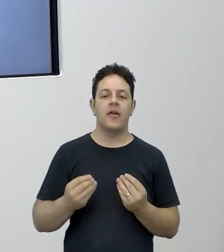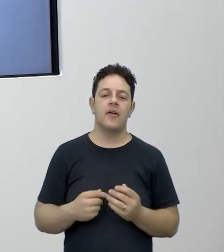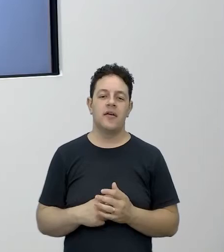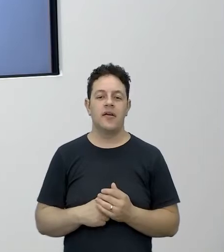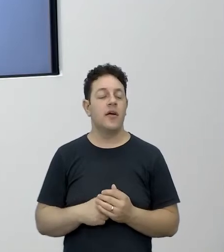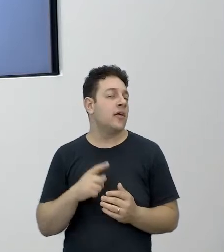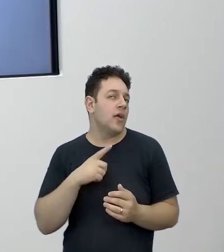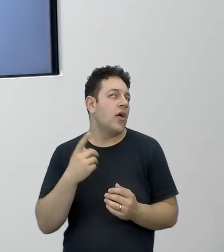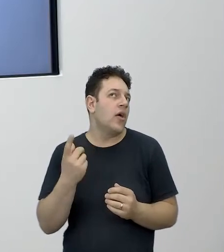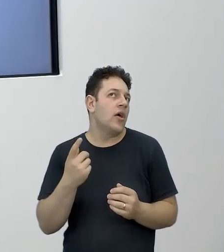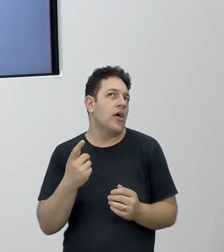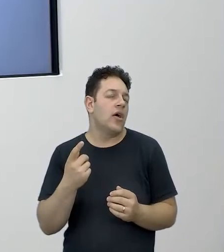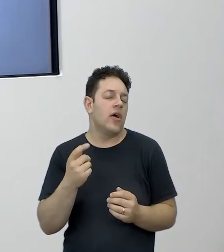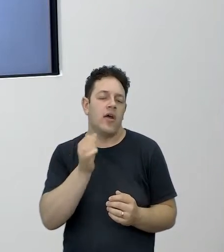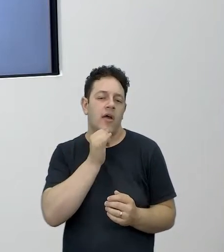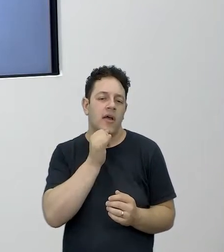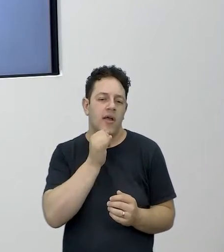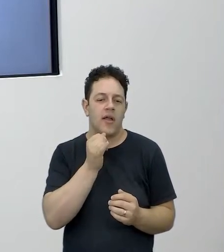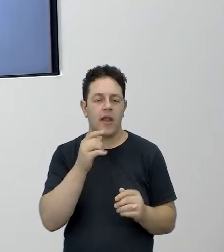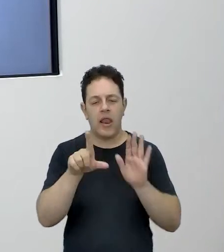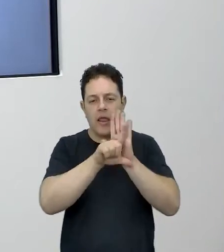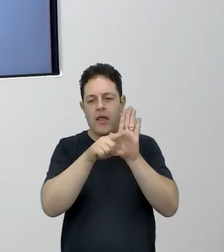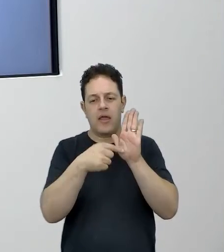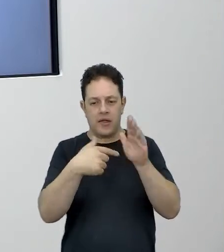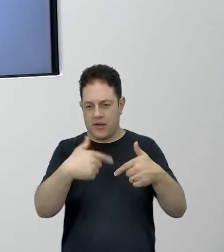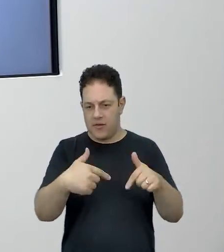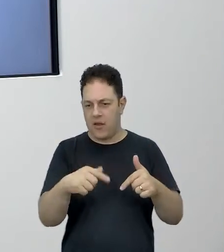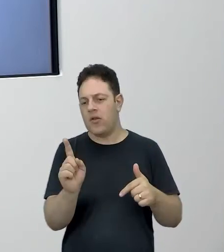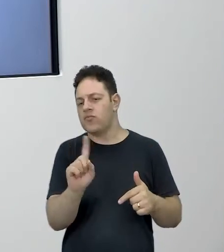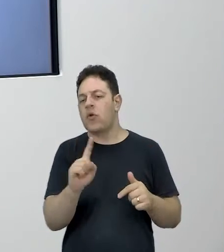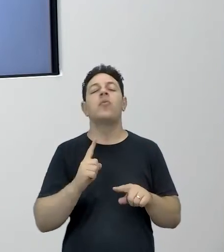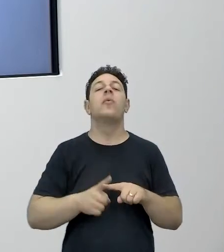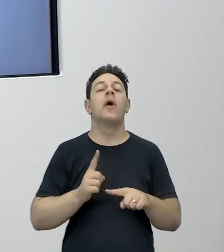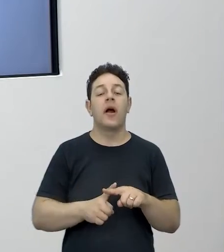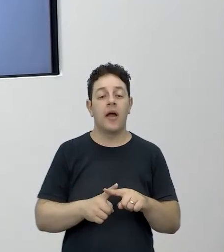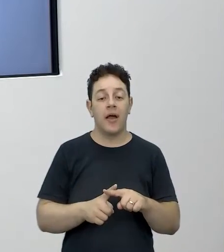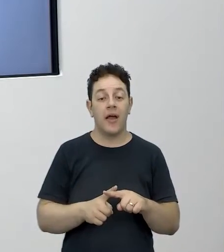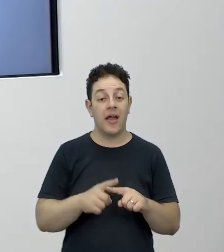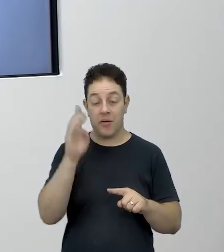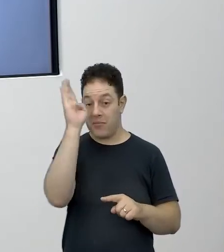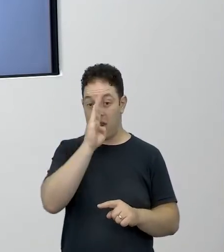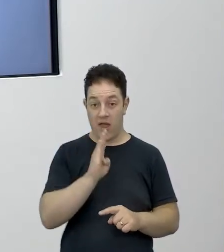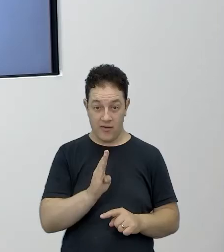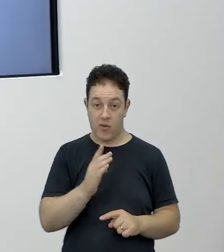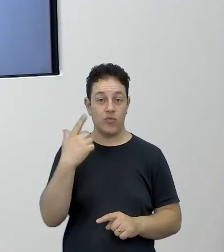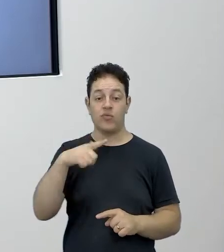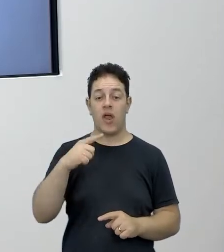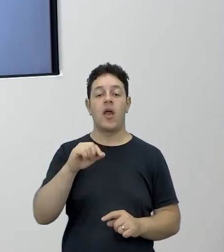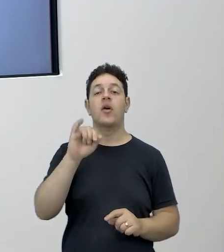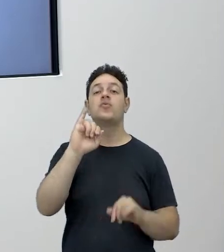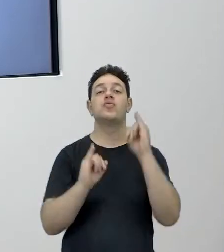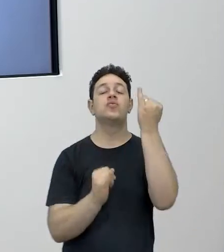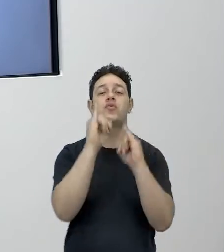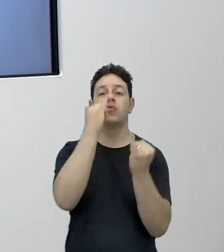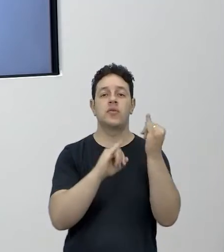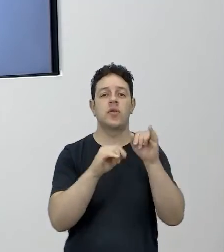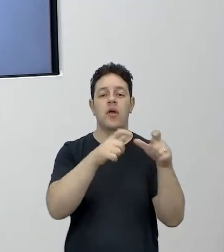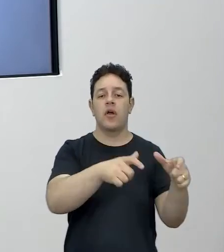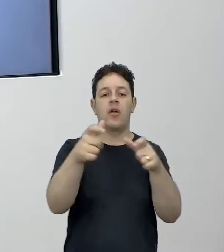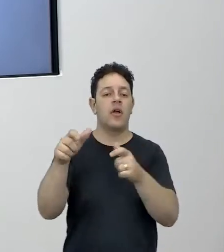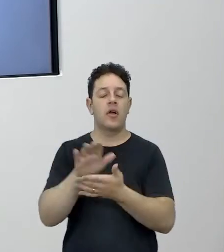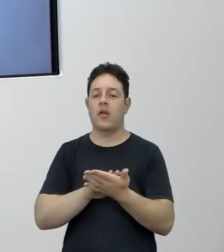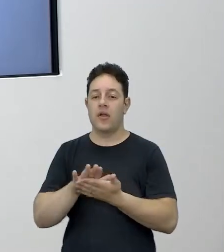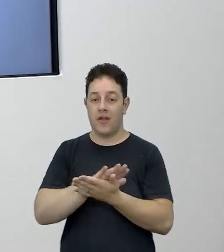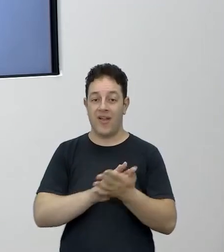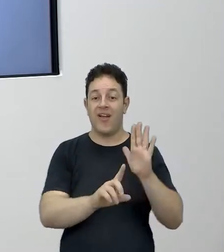1891, ela não trata da questão da lei trabalhista, por quê? Porque o Brasil não era industrializado. E as